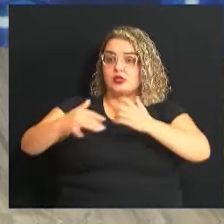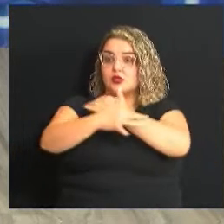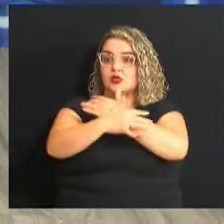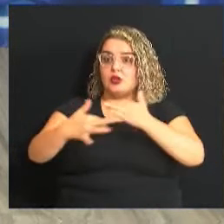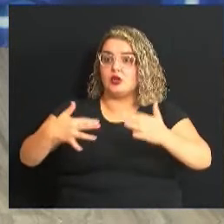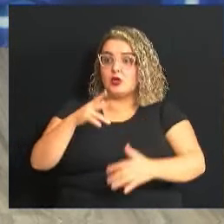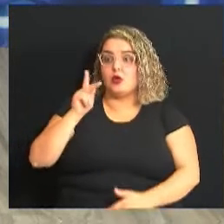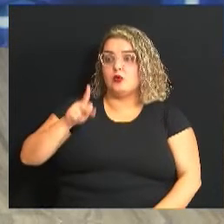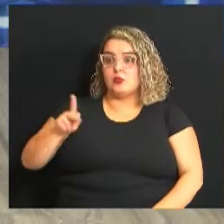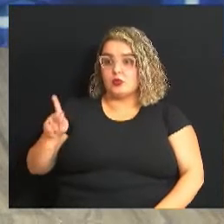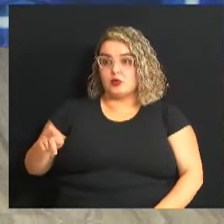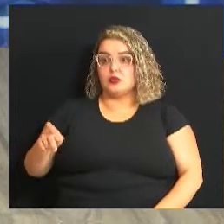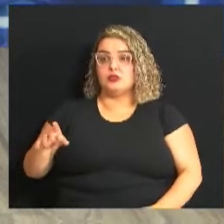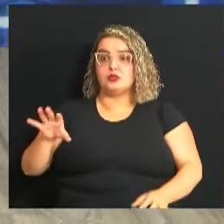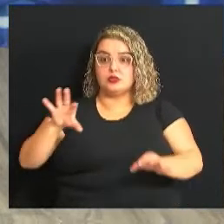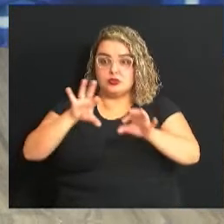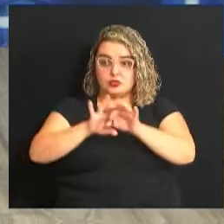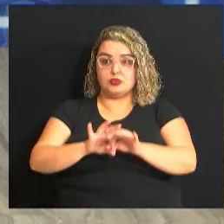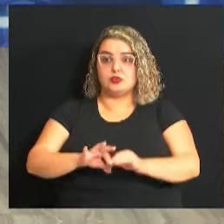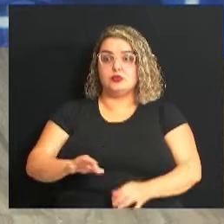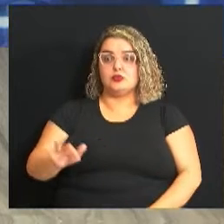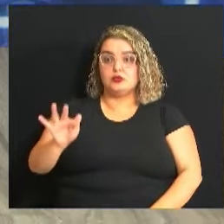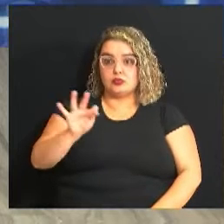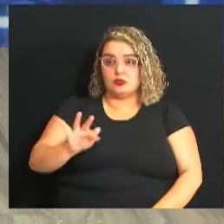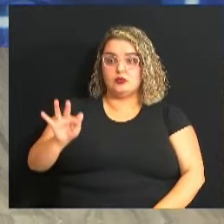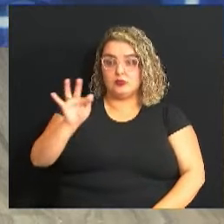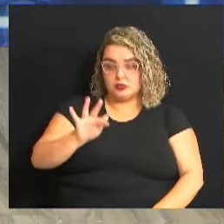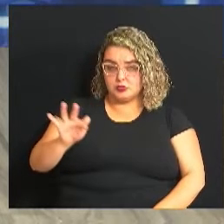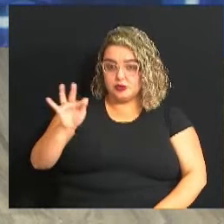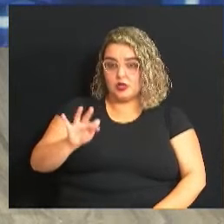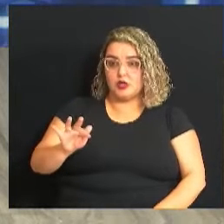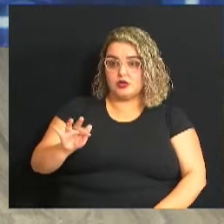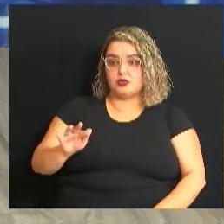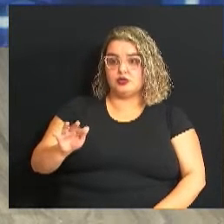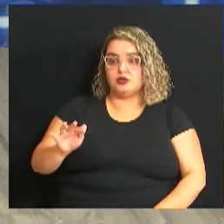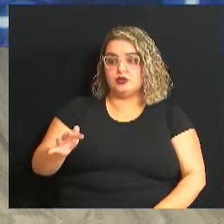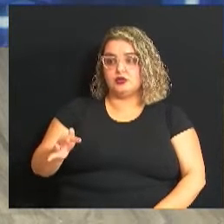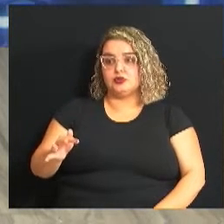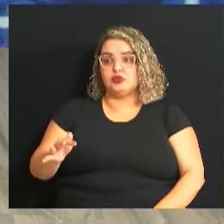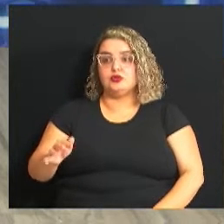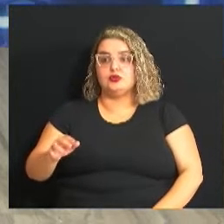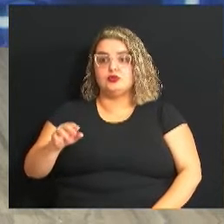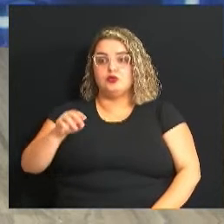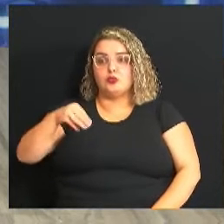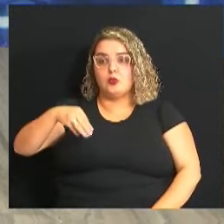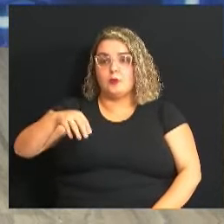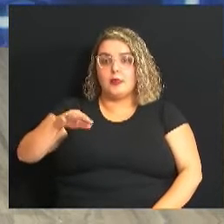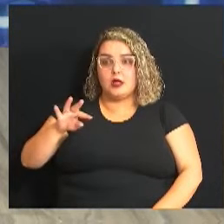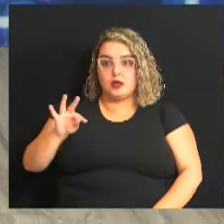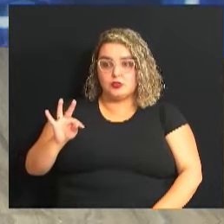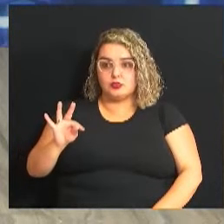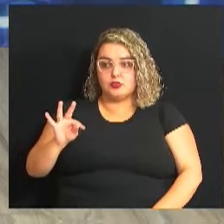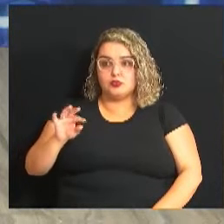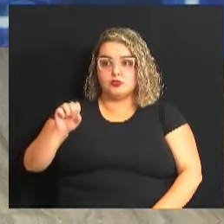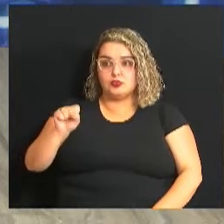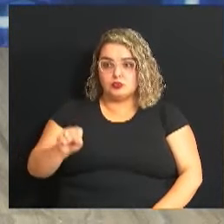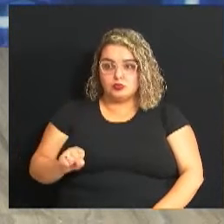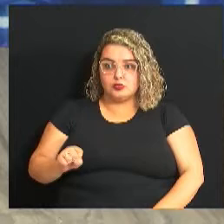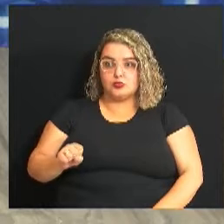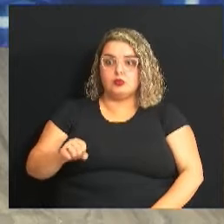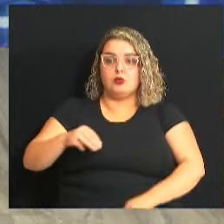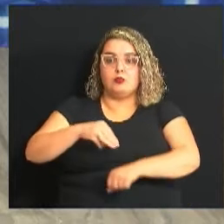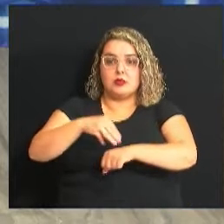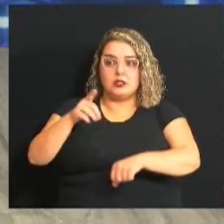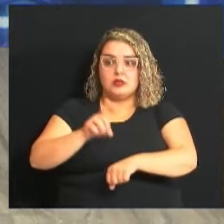professora associada da Universidade Federal de Mato Grosso do Sul, tem graduação, mestrado e doutorado pela USP em